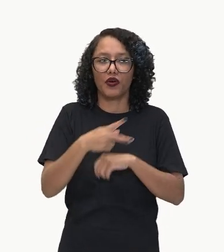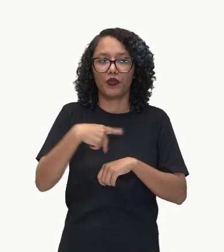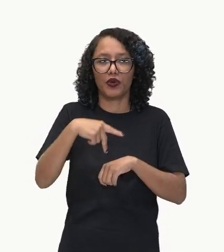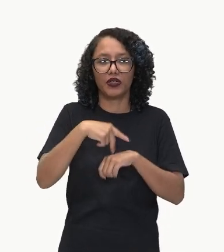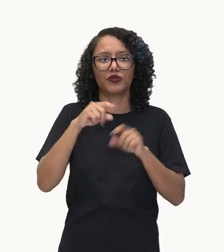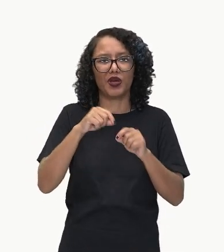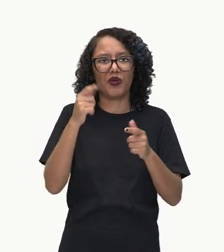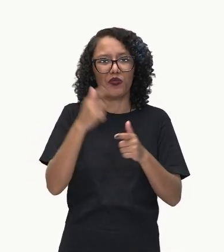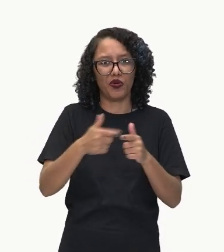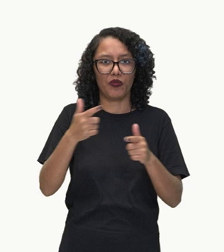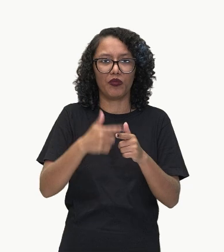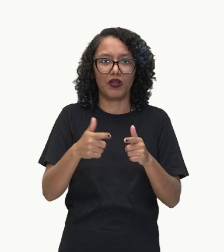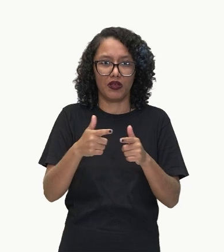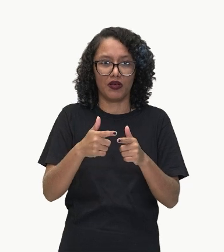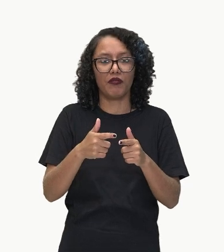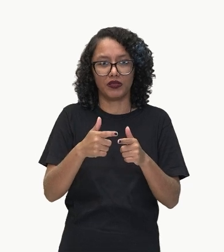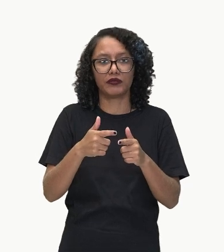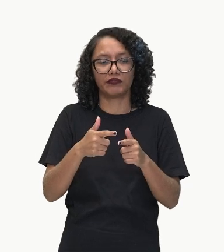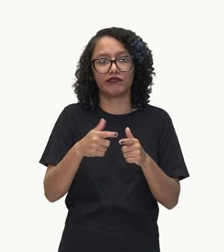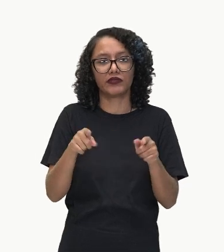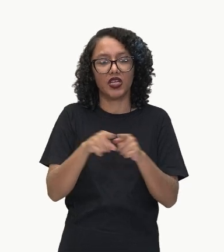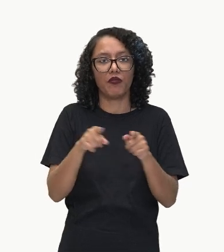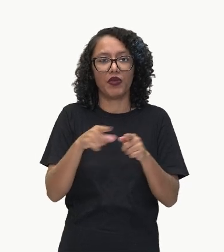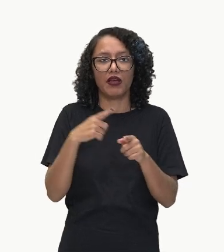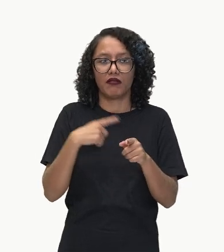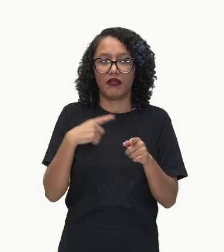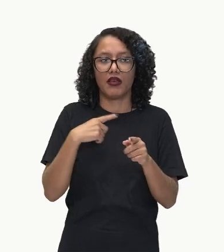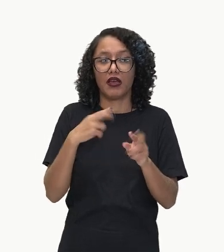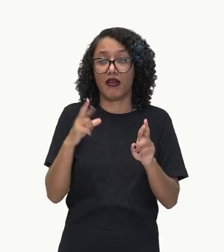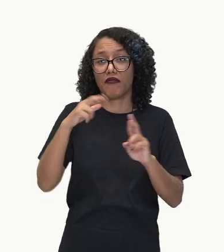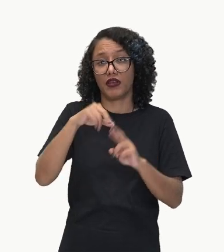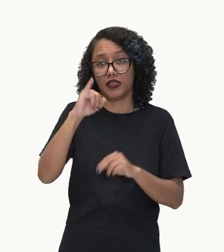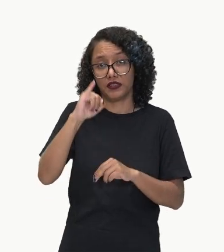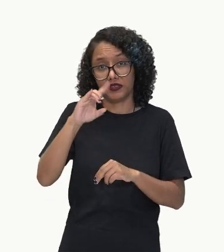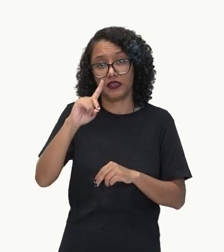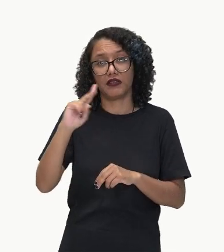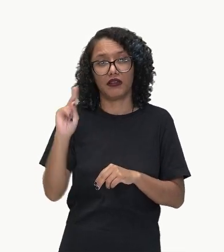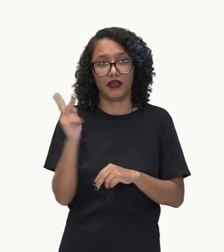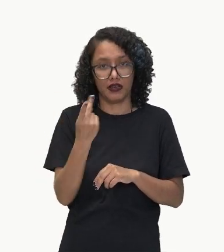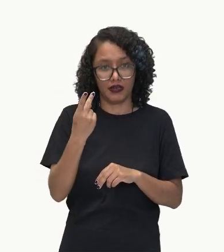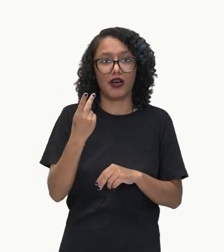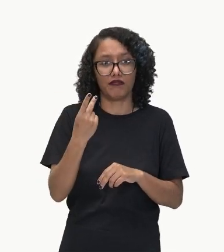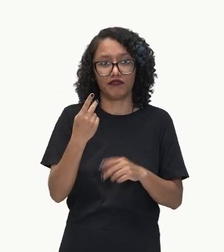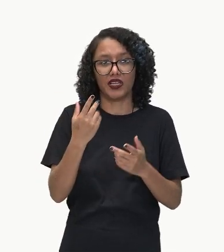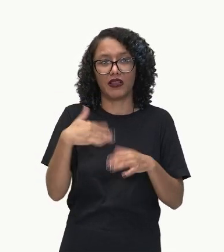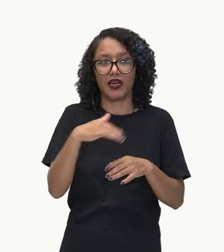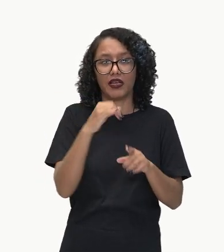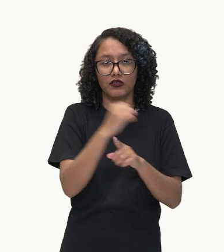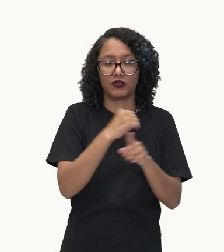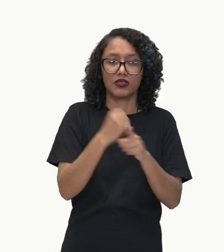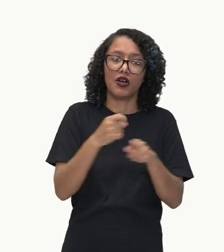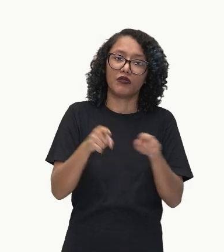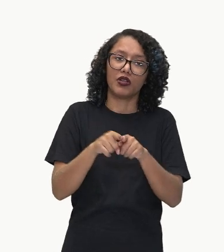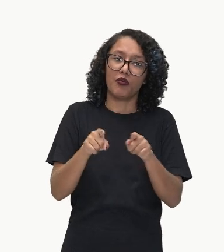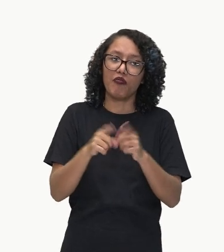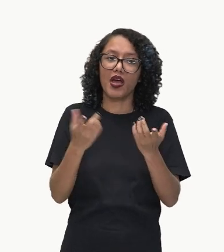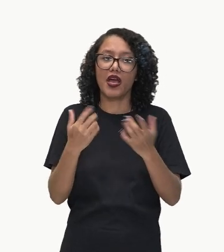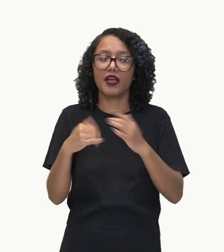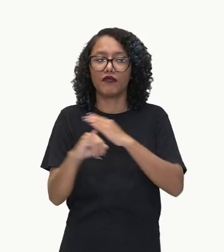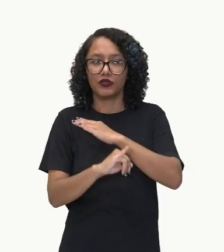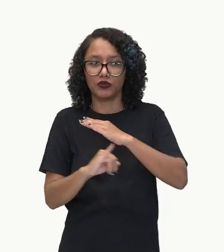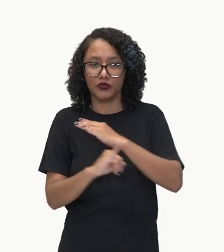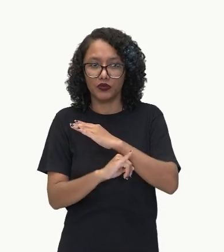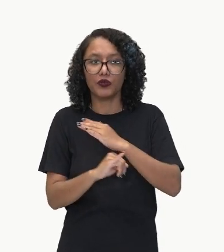desafios significativos em termos de desenvolvimento social e infraestrutura, que reflete o seu número,